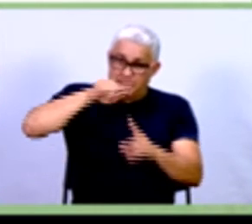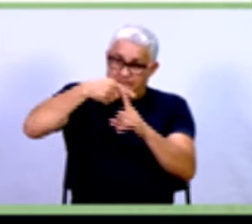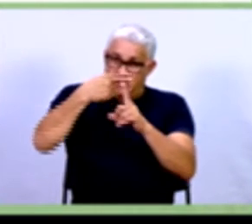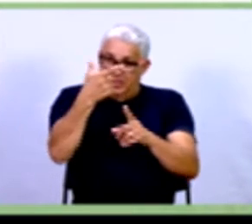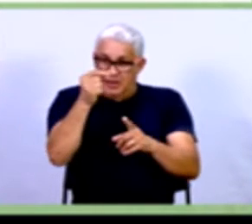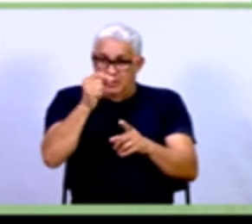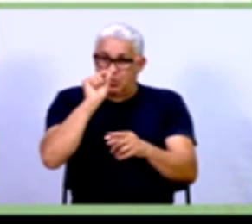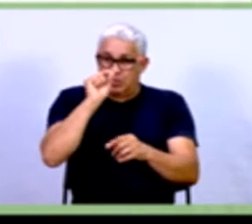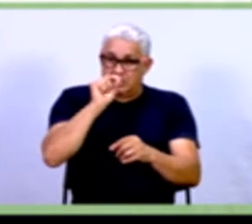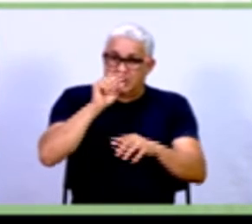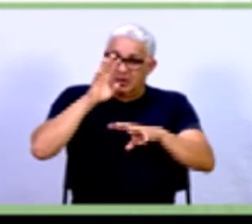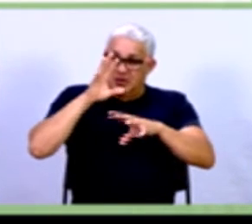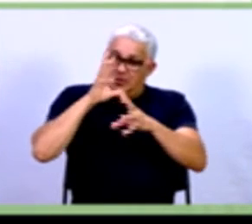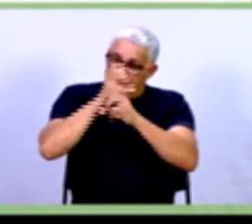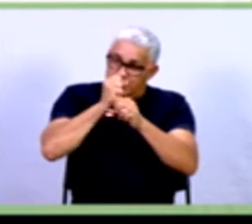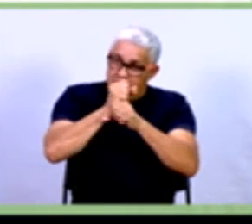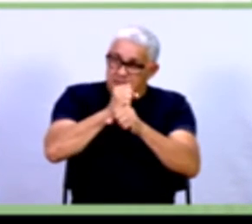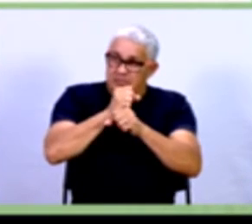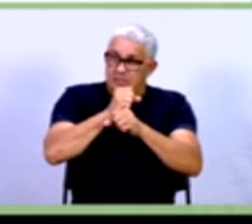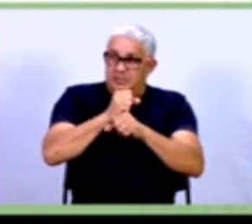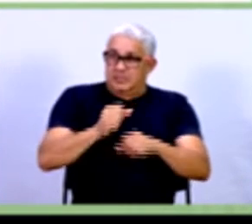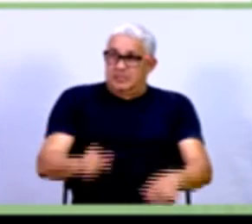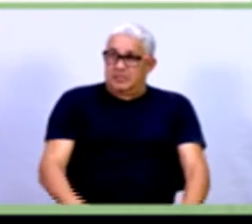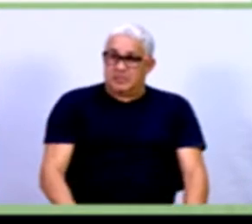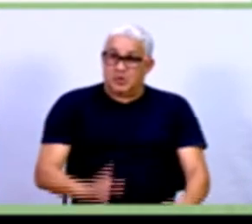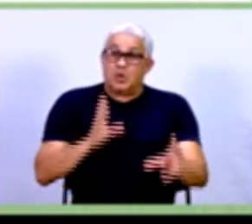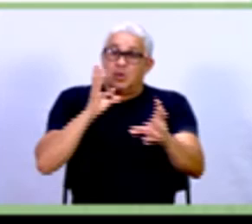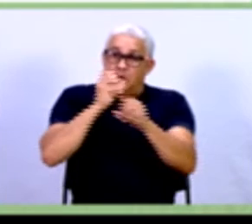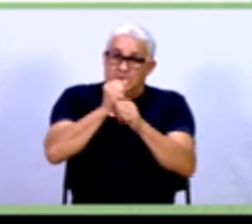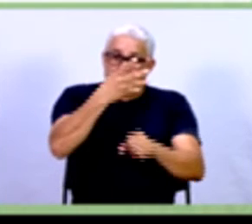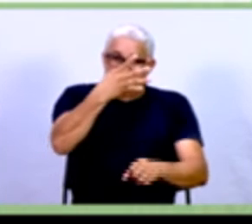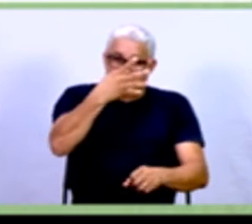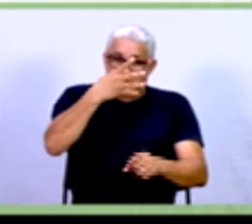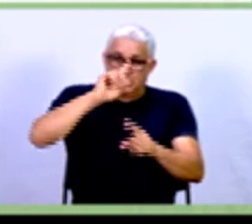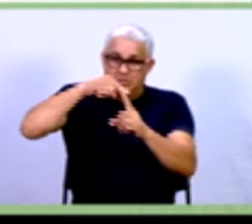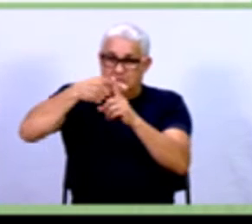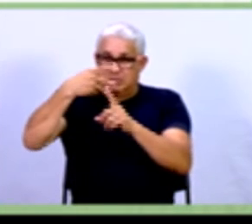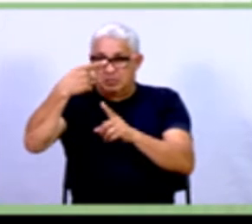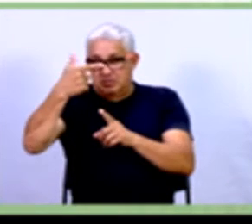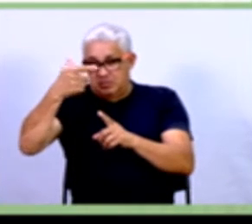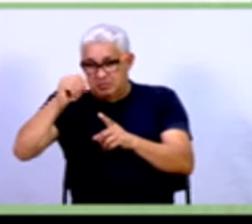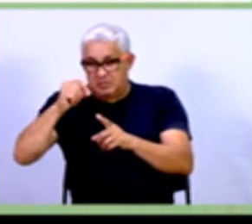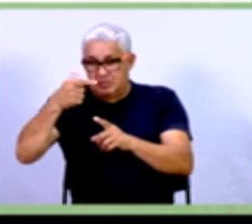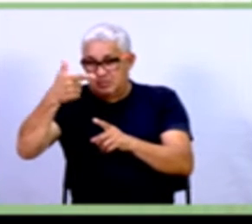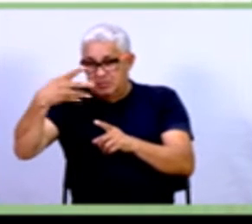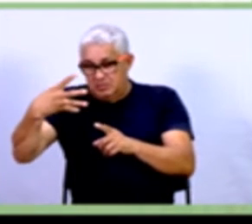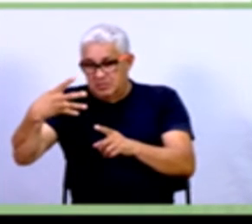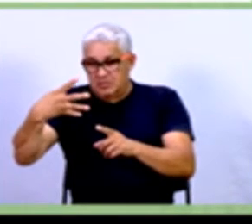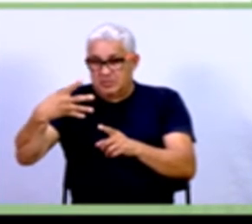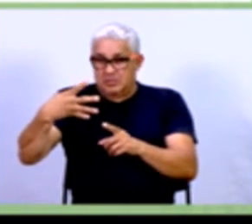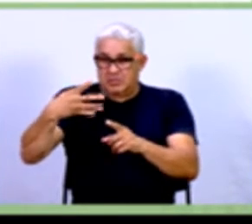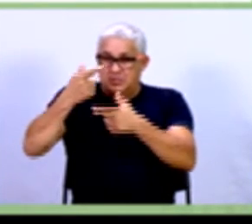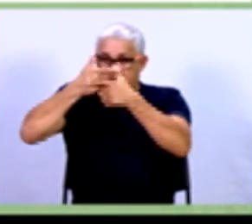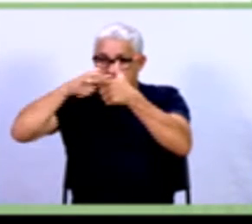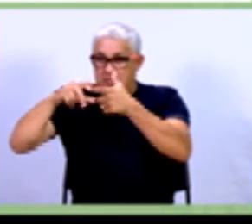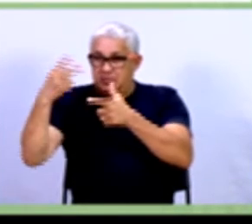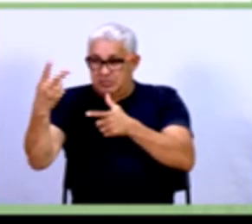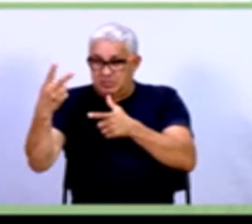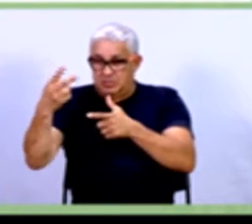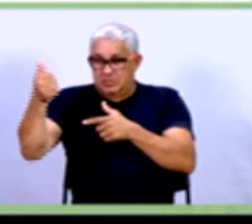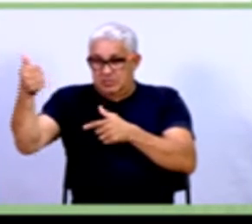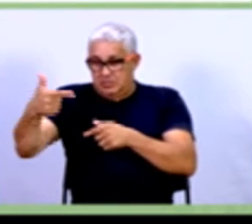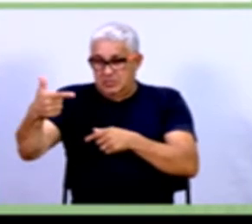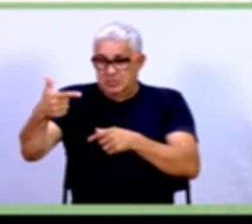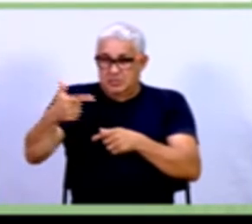que média aritmética, tá? A gente faz o que? A soma. 4 mais 20, 24. 24 divididos por 2, 12.